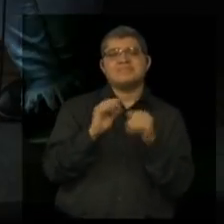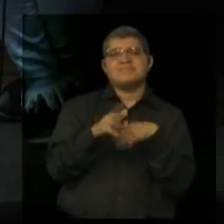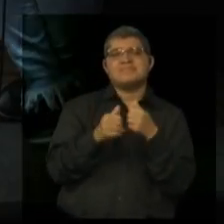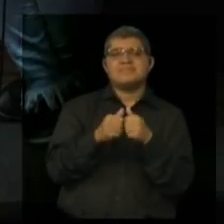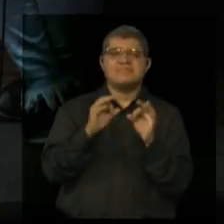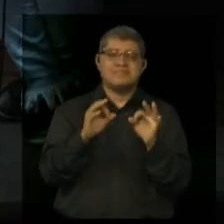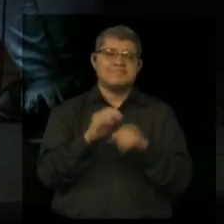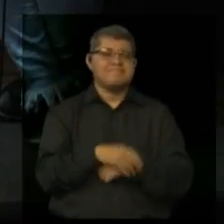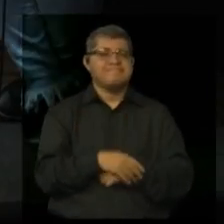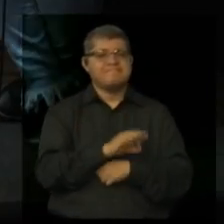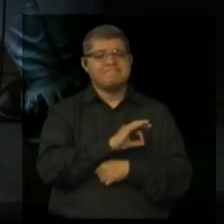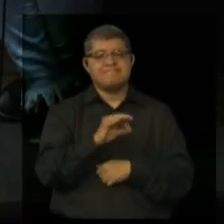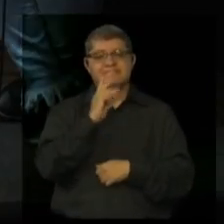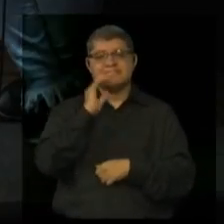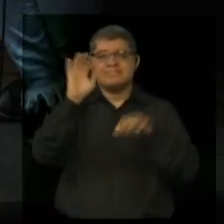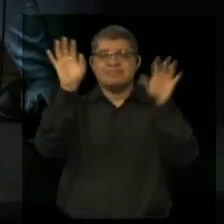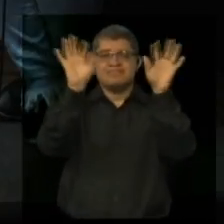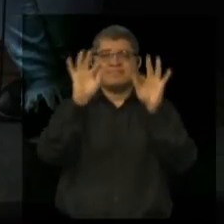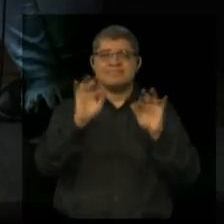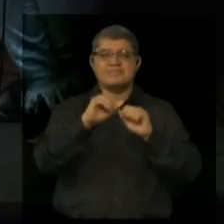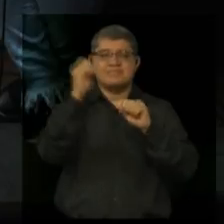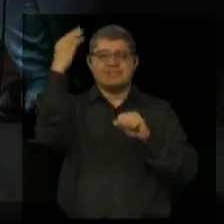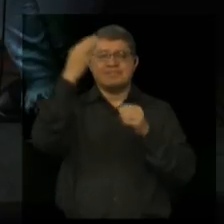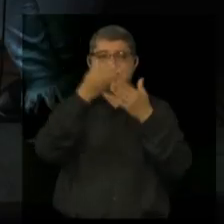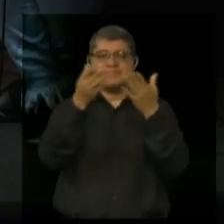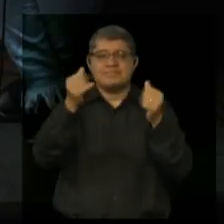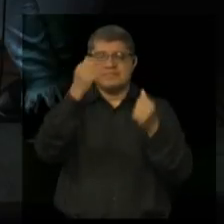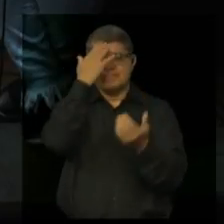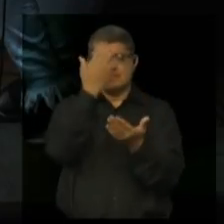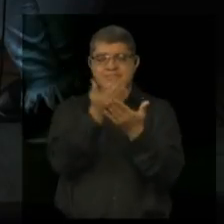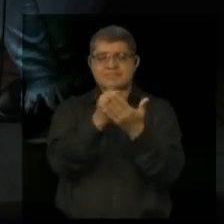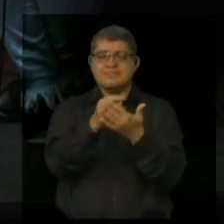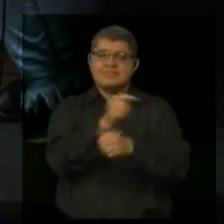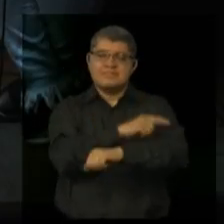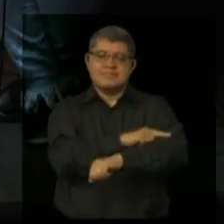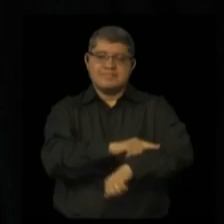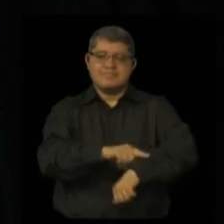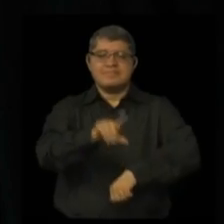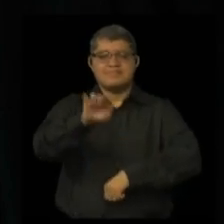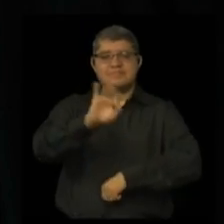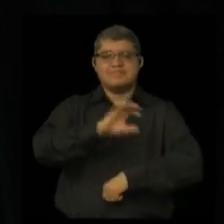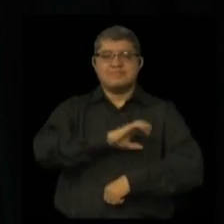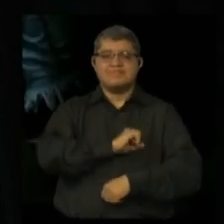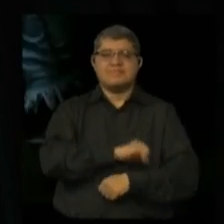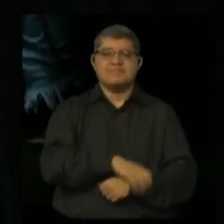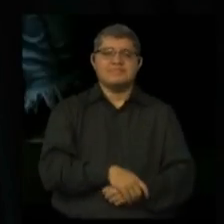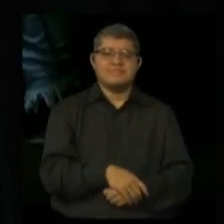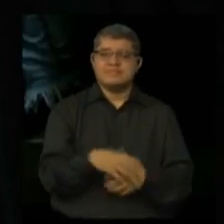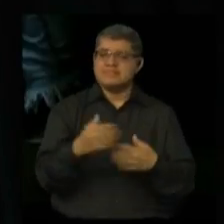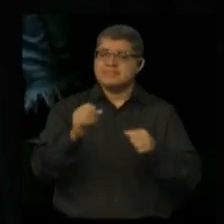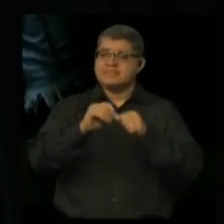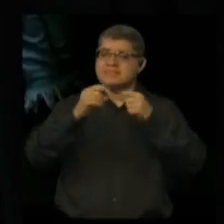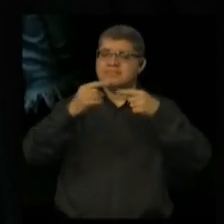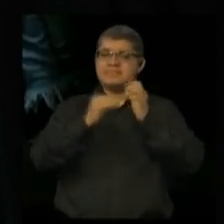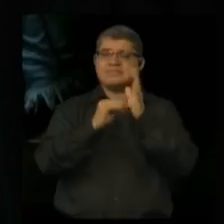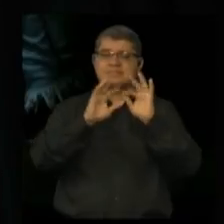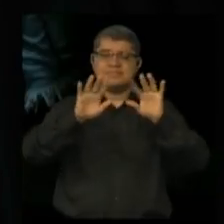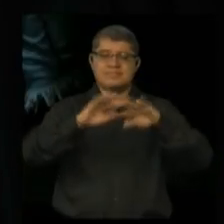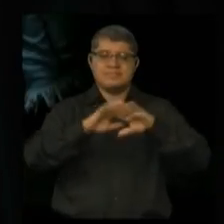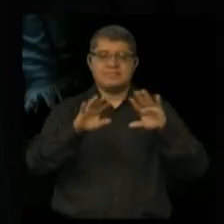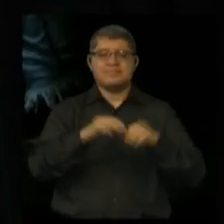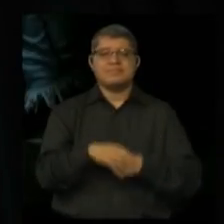E felicidade, muita luz para vocês. Vamos acreditar na gentileza, vamos acreditar no amor. Então vamos fazer a última? Vamos